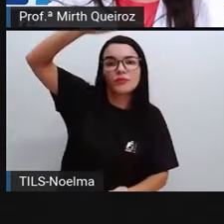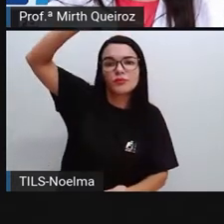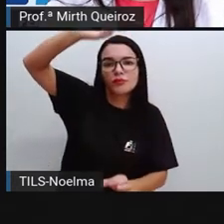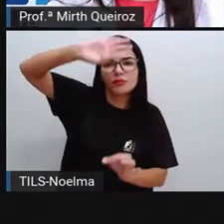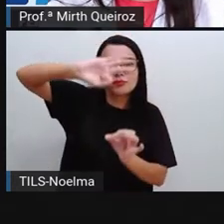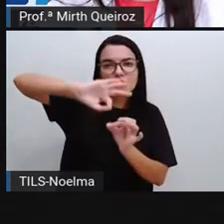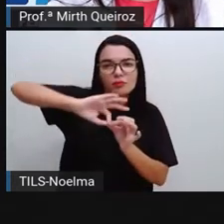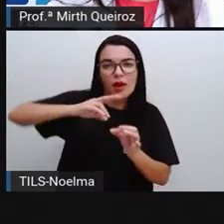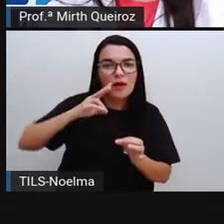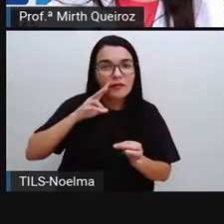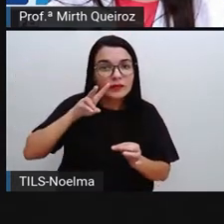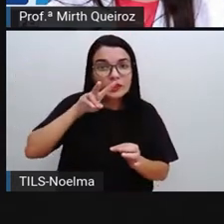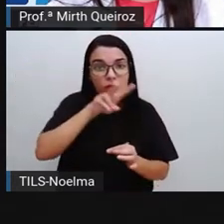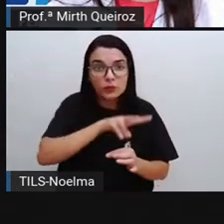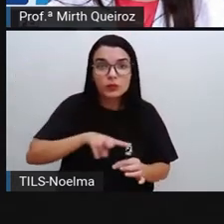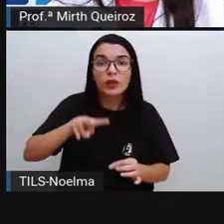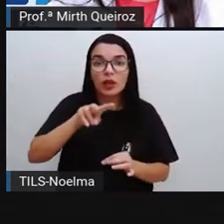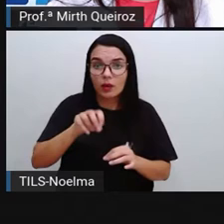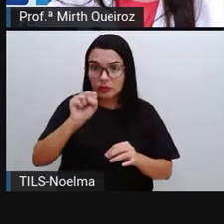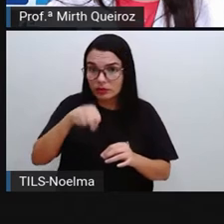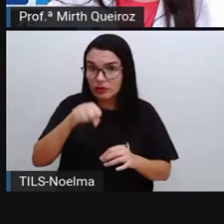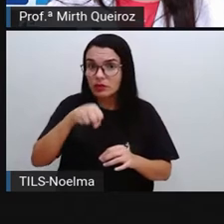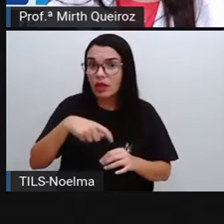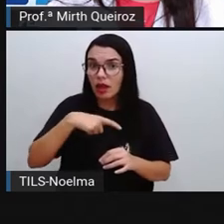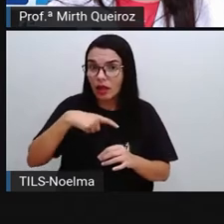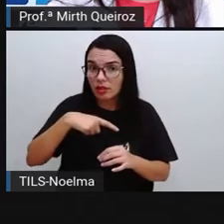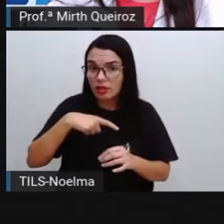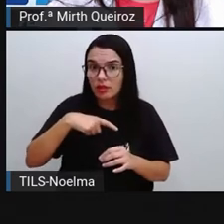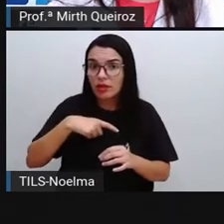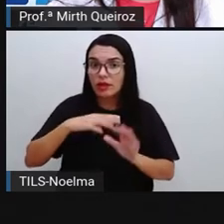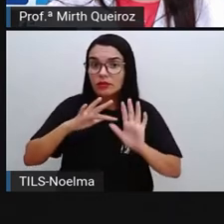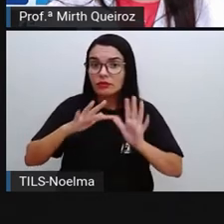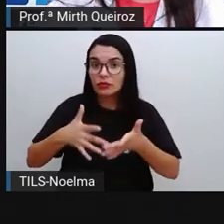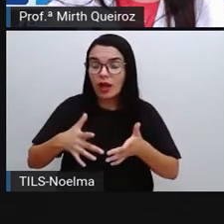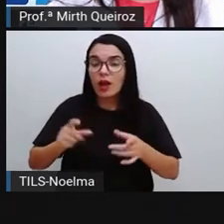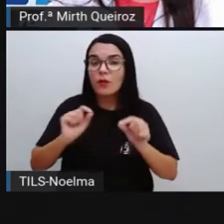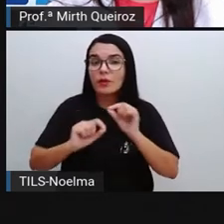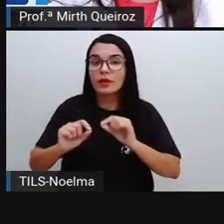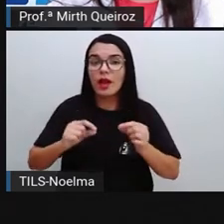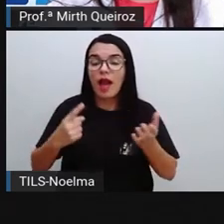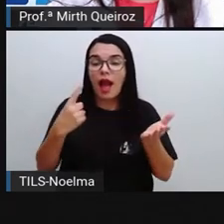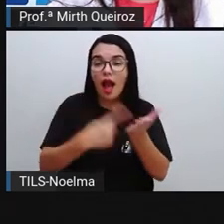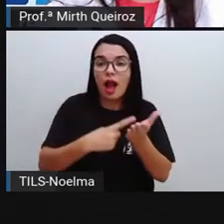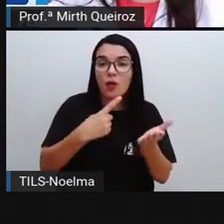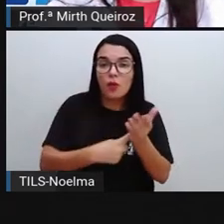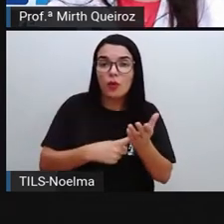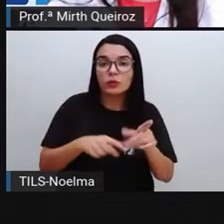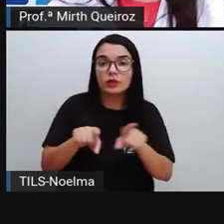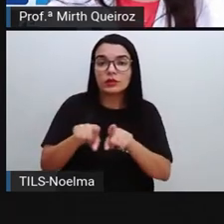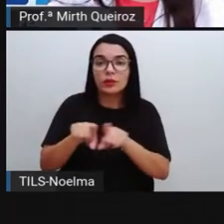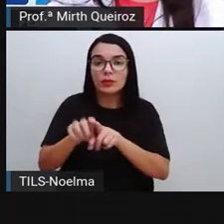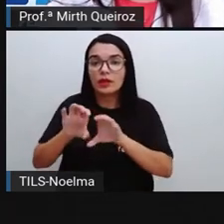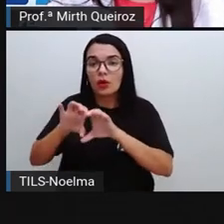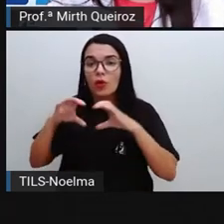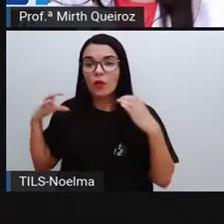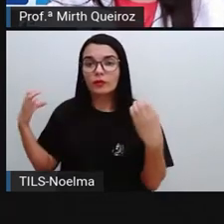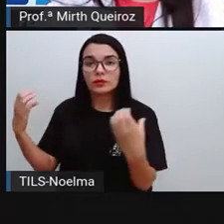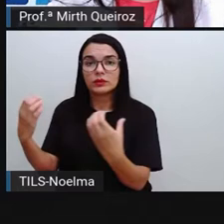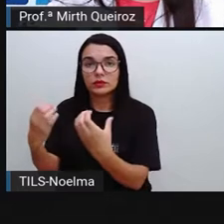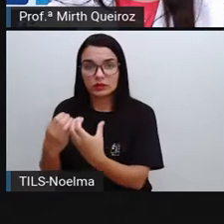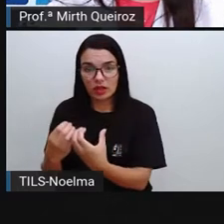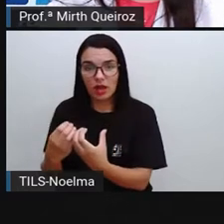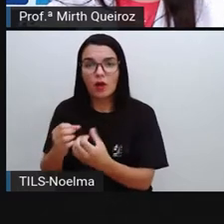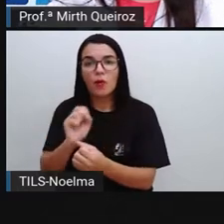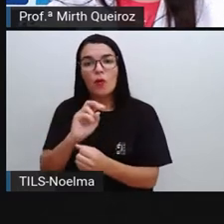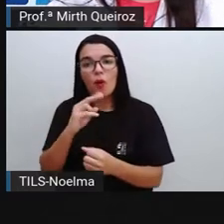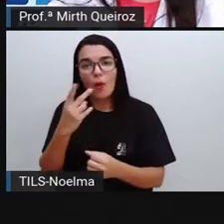terreno, que, em geral, é estabelecida por meio de acordos, de convenções entre os países limítrofes